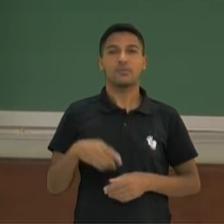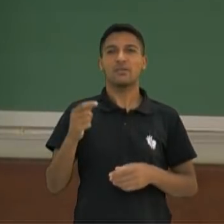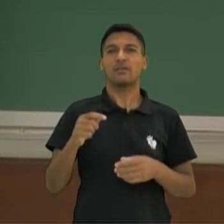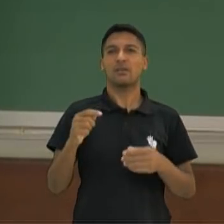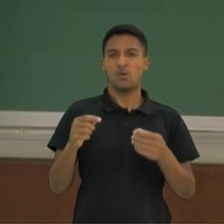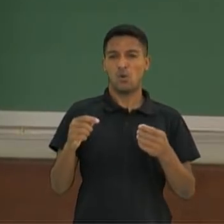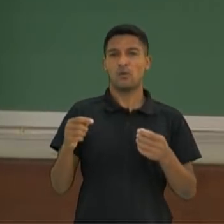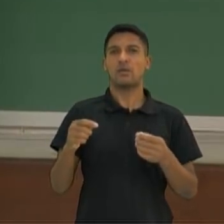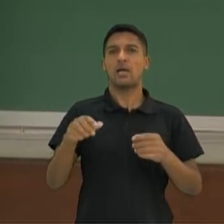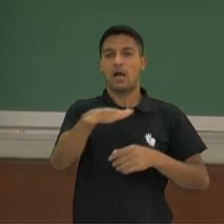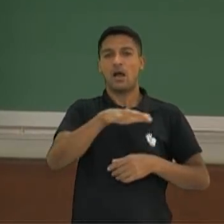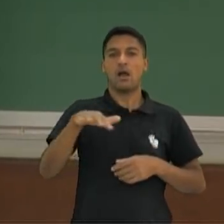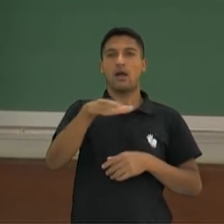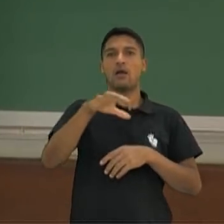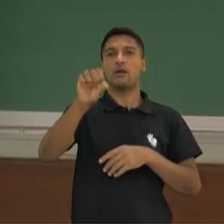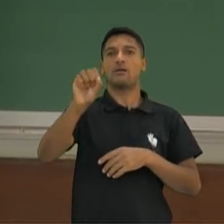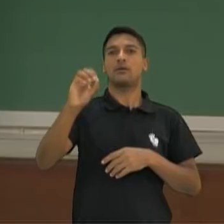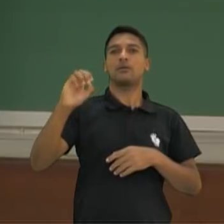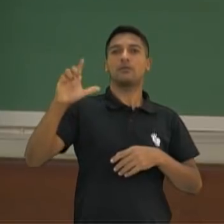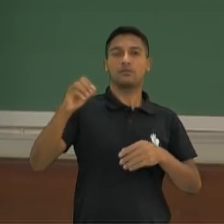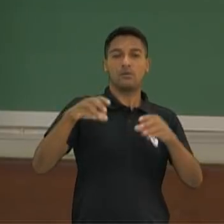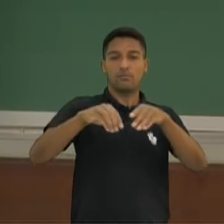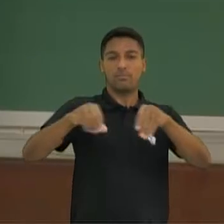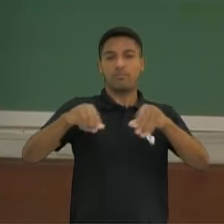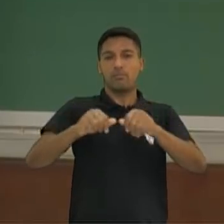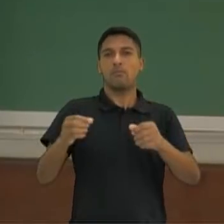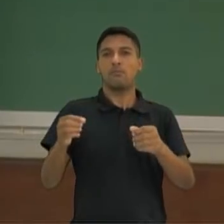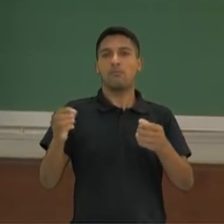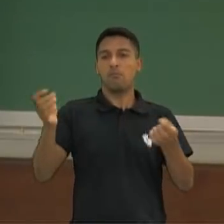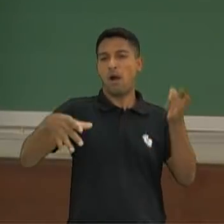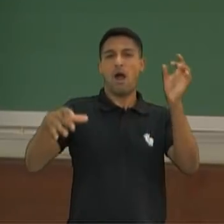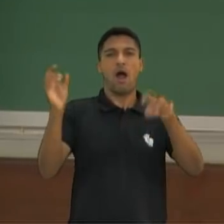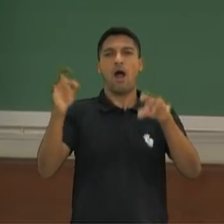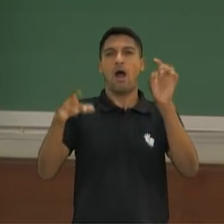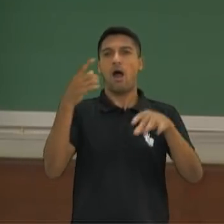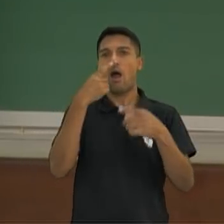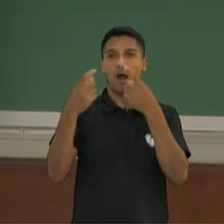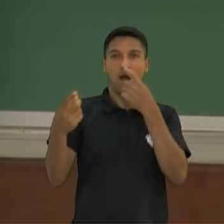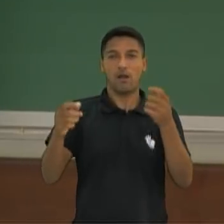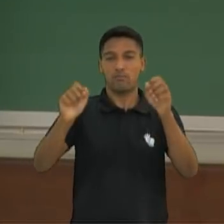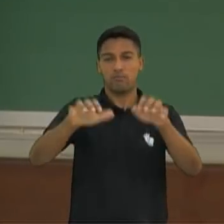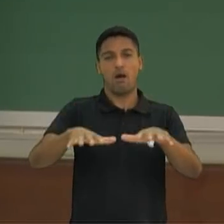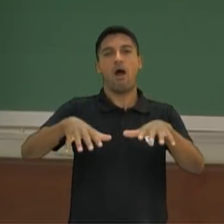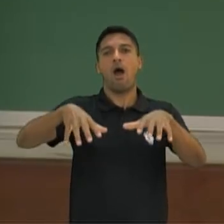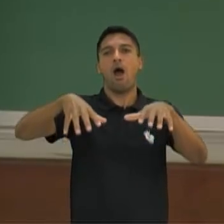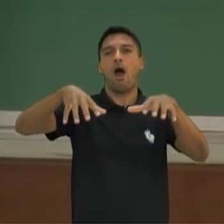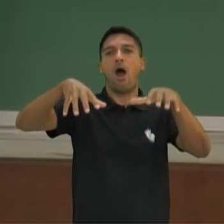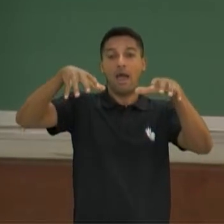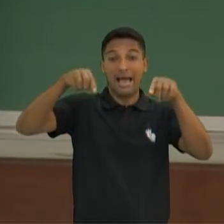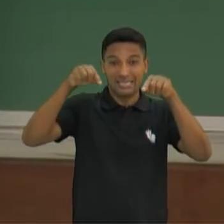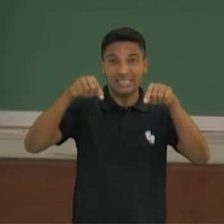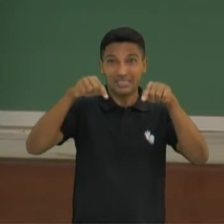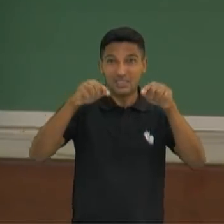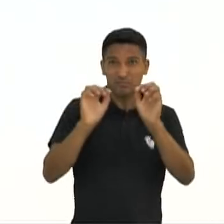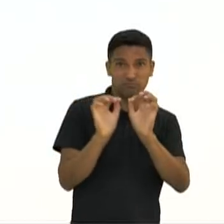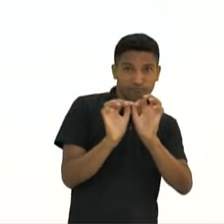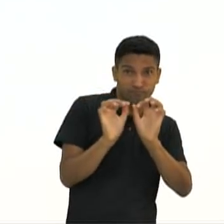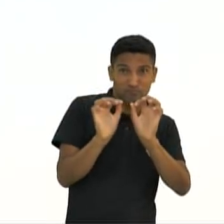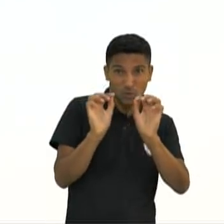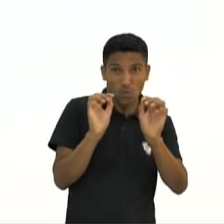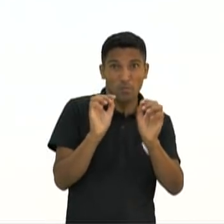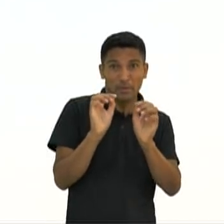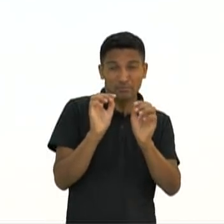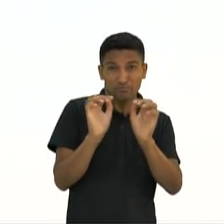poluição do solo, além da emissão de gases poluentes. E isso, logicamente, é uma situação